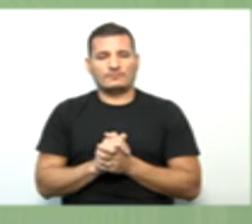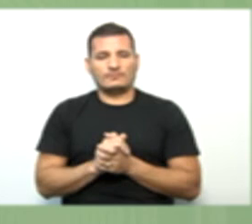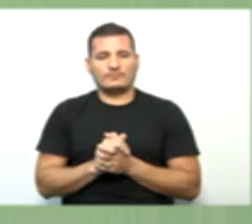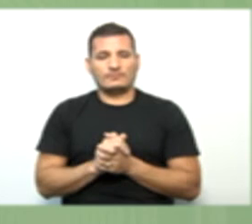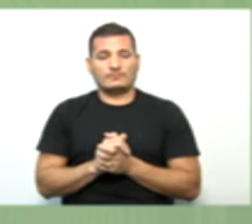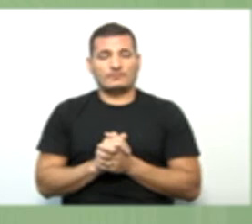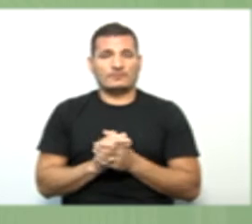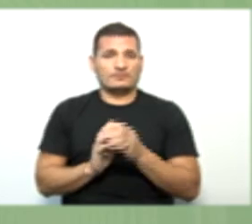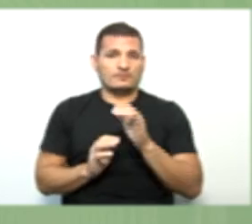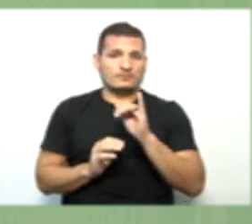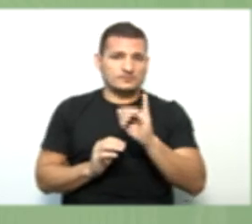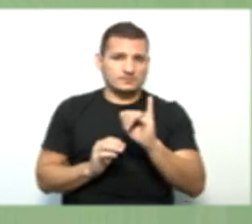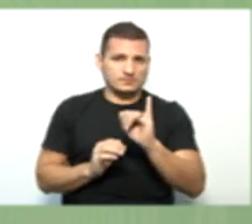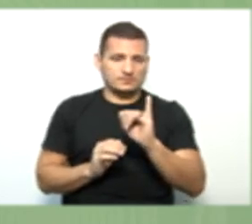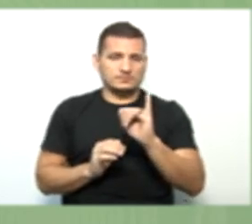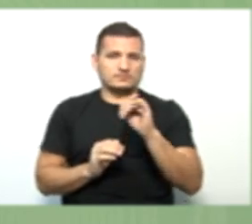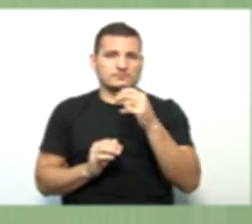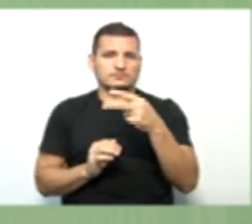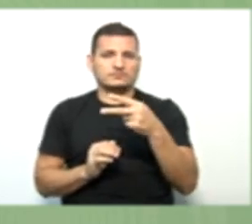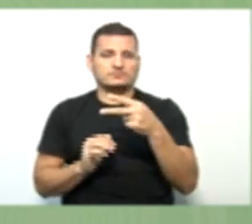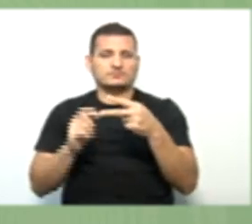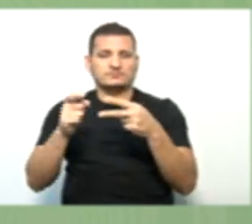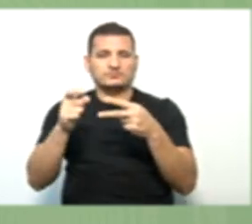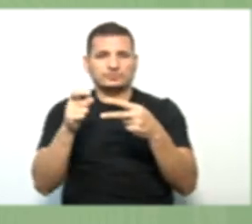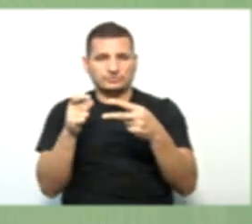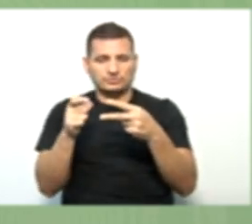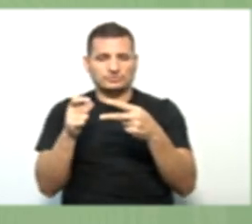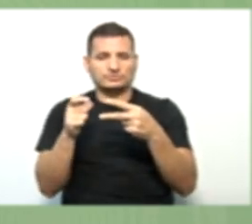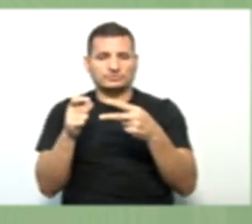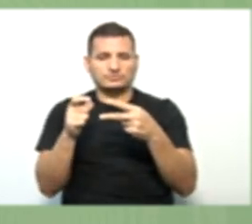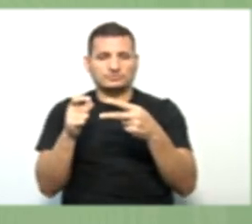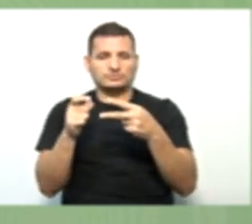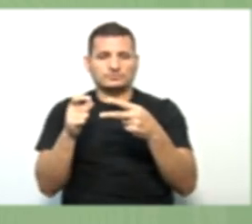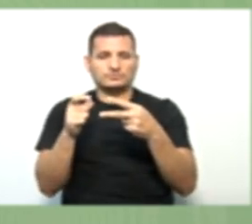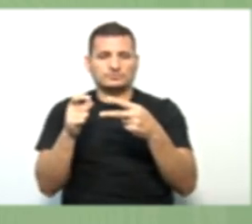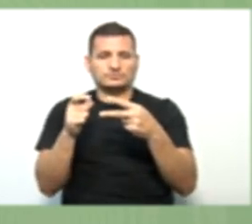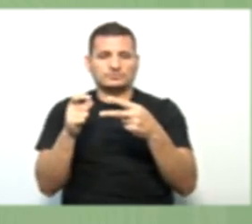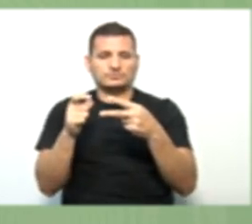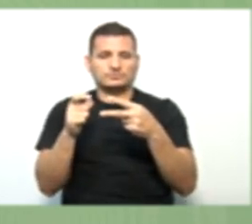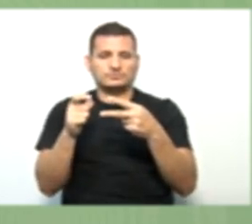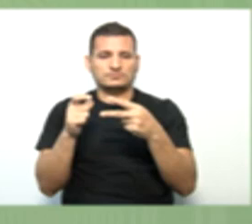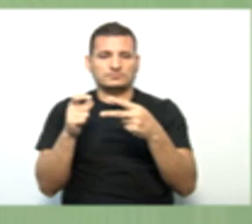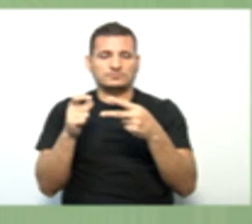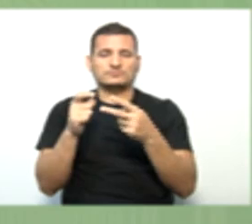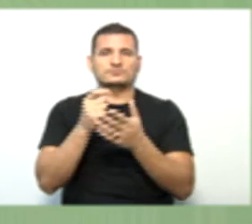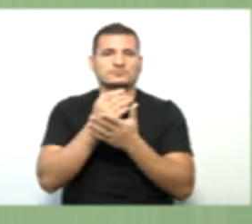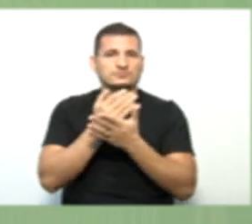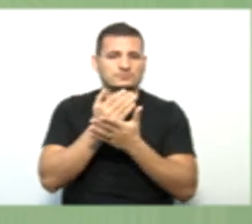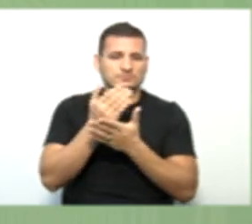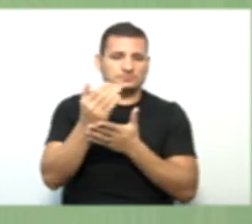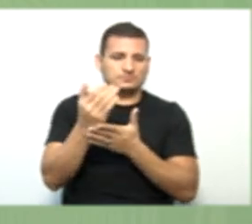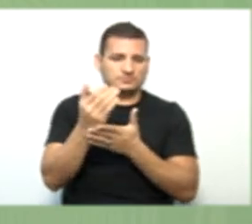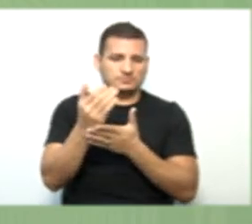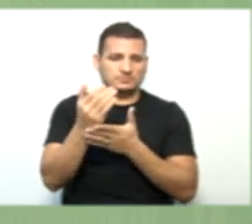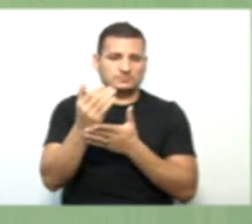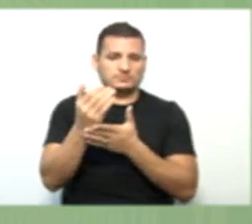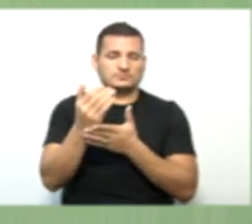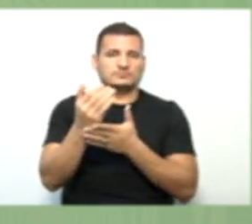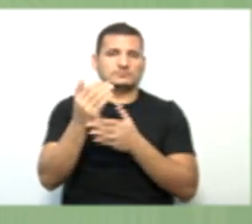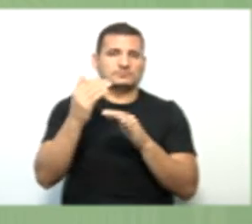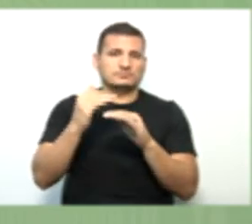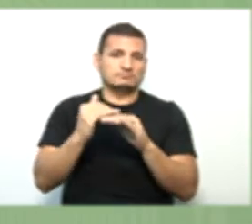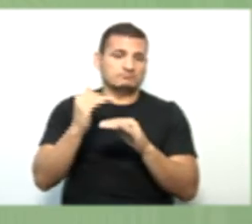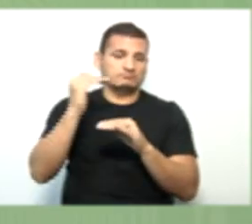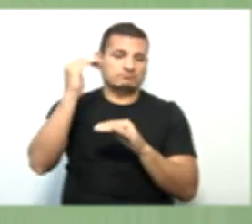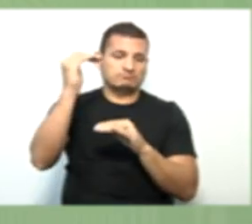que está controlando o laço, essa condição que controla o laço, esse i eu tenho que iniciar ele antes do laço e tenho